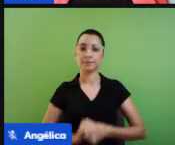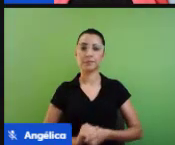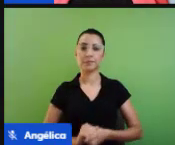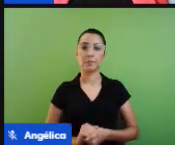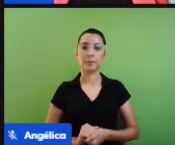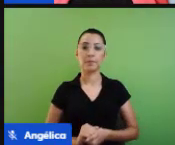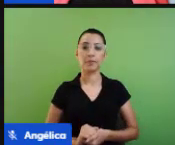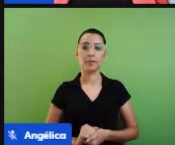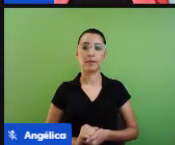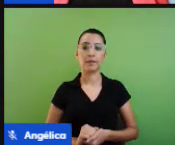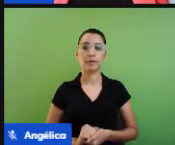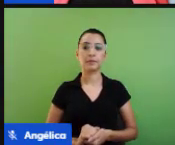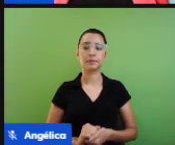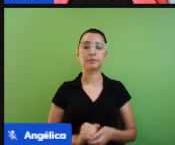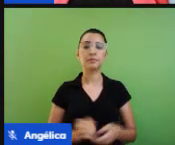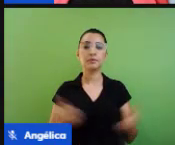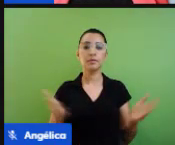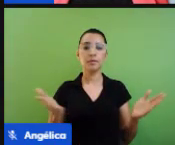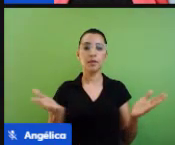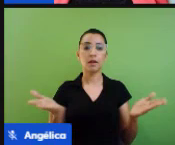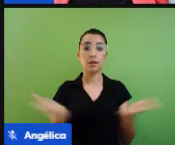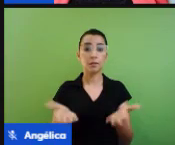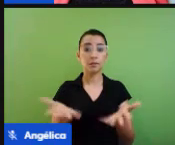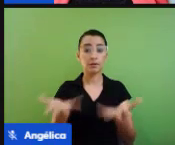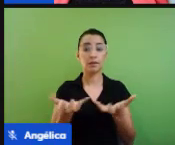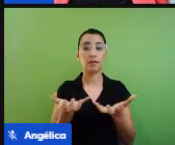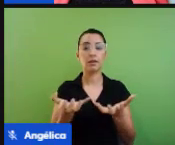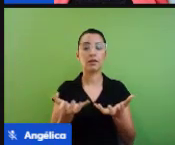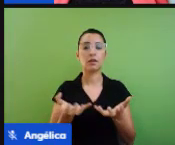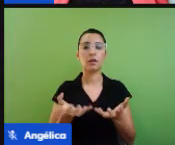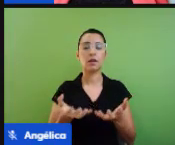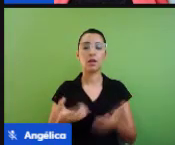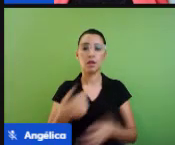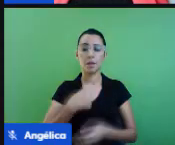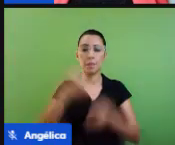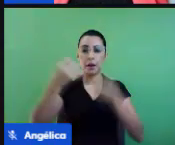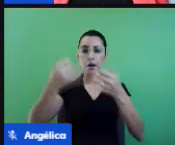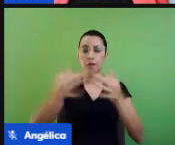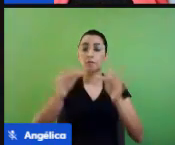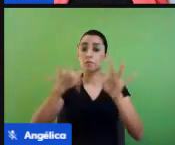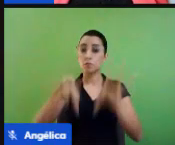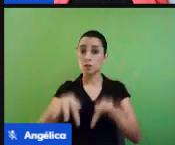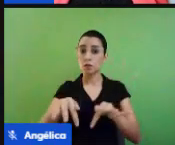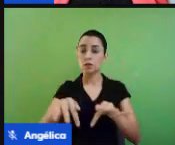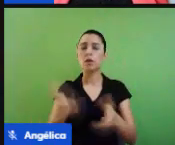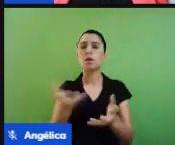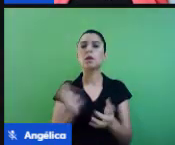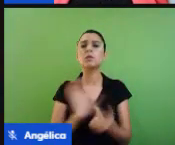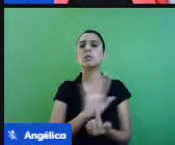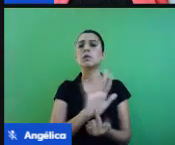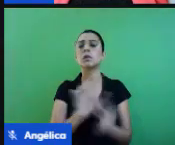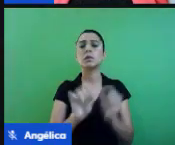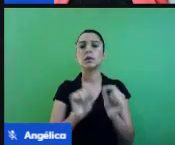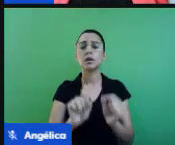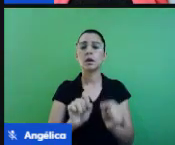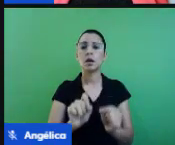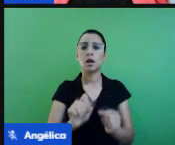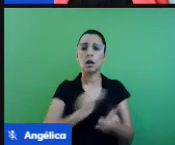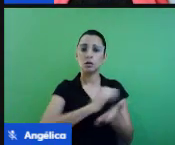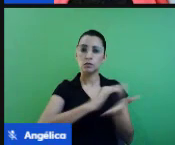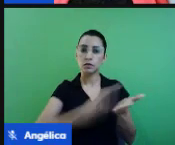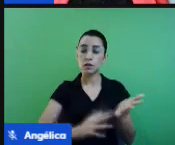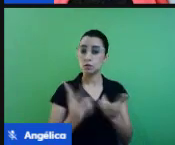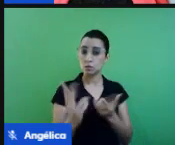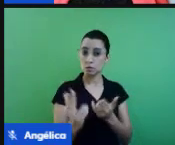só finalizar essa minha fala dizendo que atividades desse tipo, estratégias desse tipo